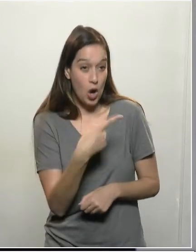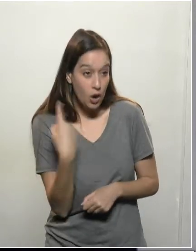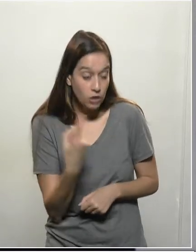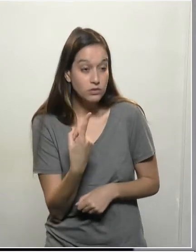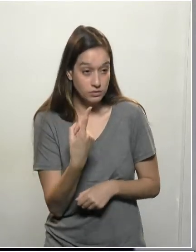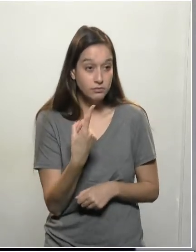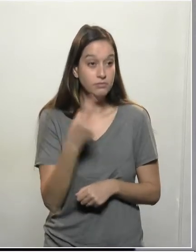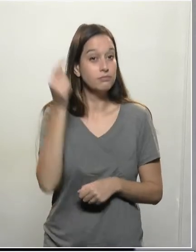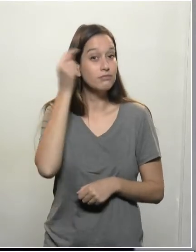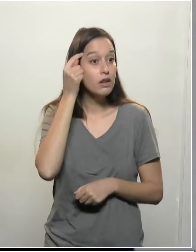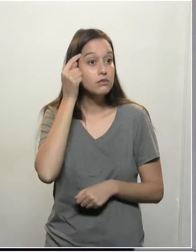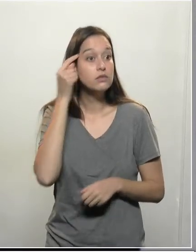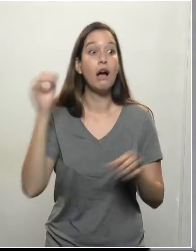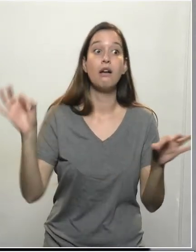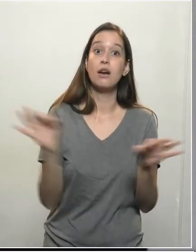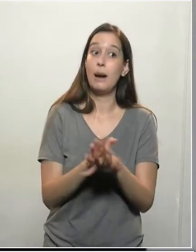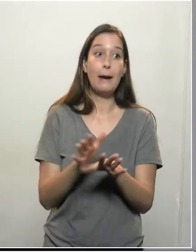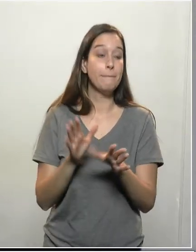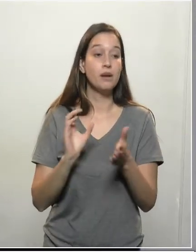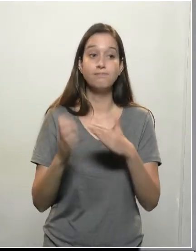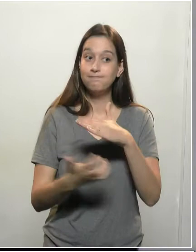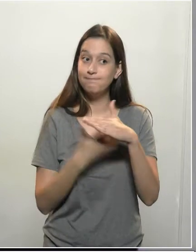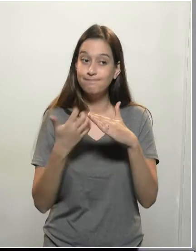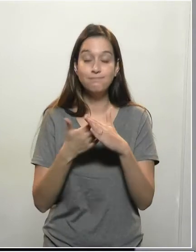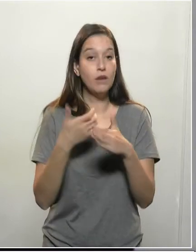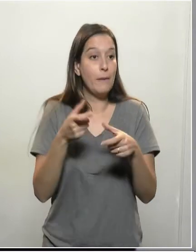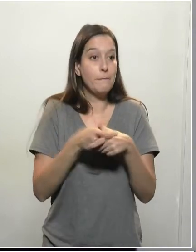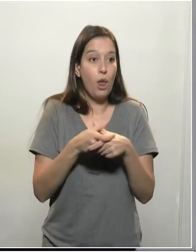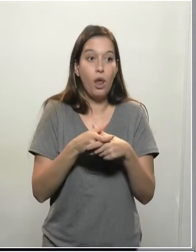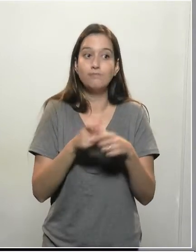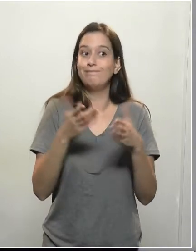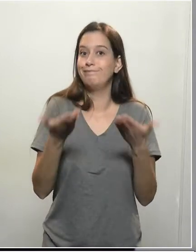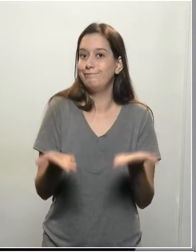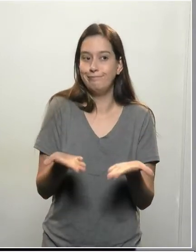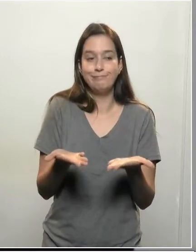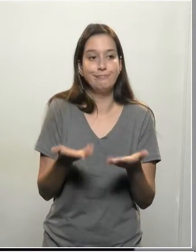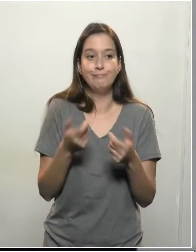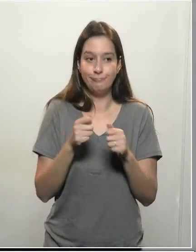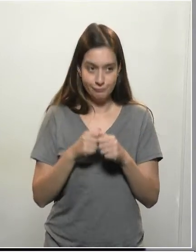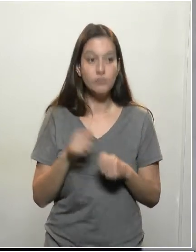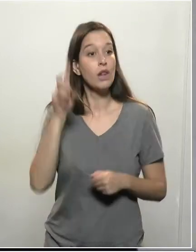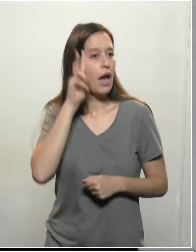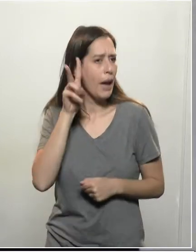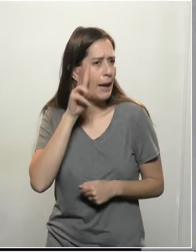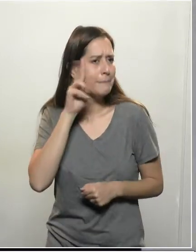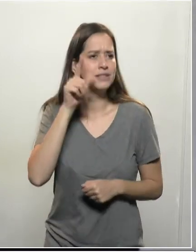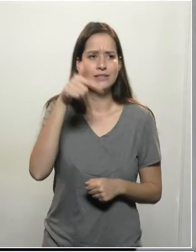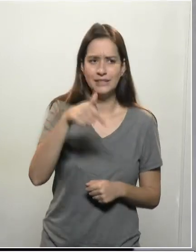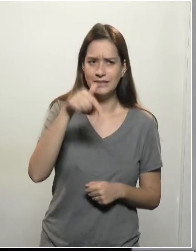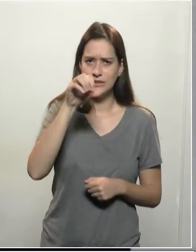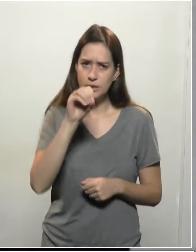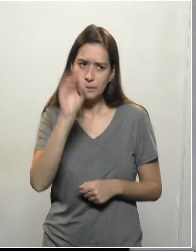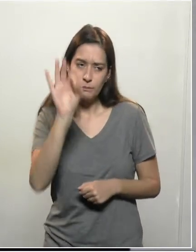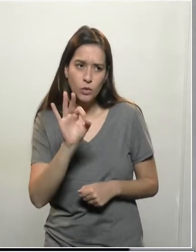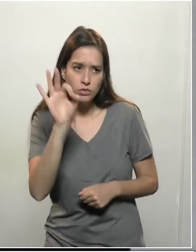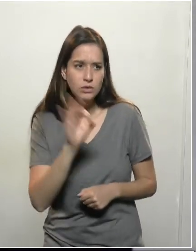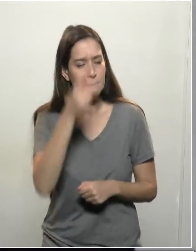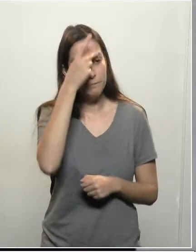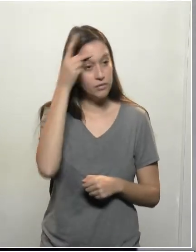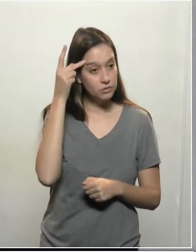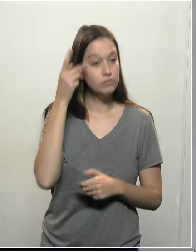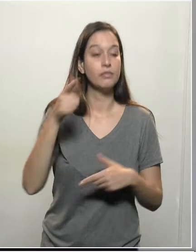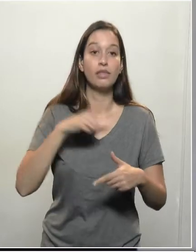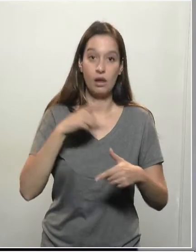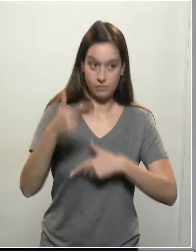do micro empreendimento no Estado. Lembrando que 70% do emprego gerado no Estado vem daí. Portanto, o governo precisa de